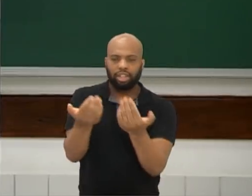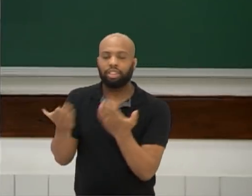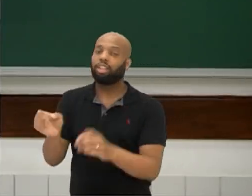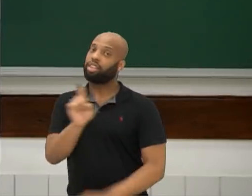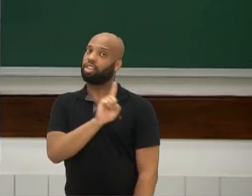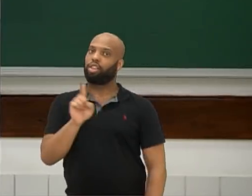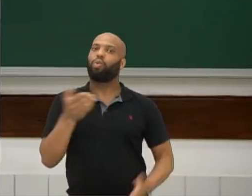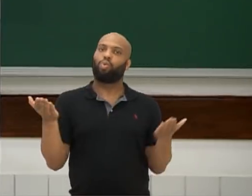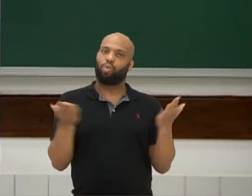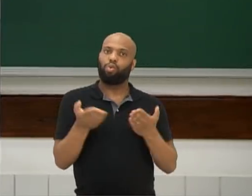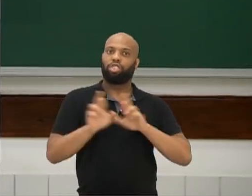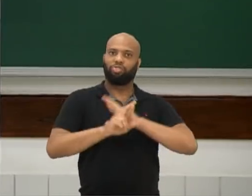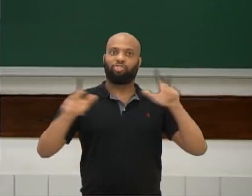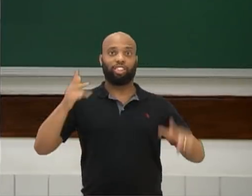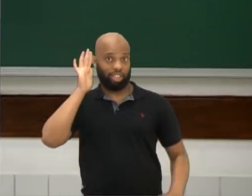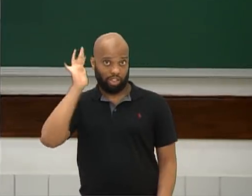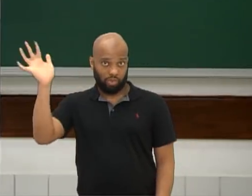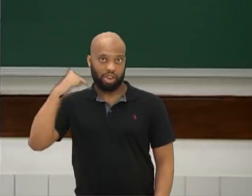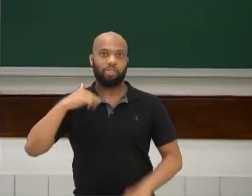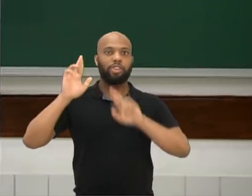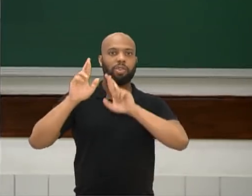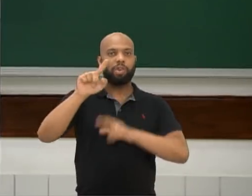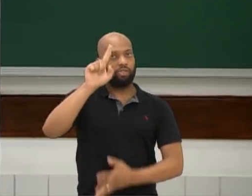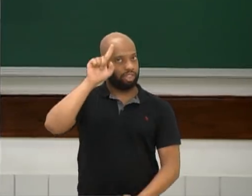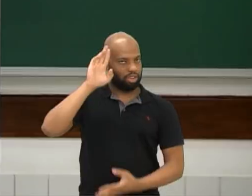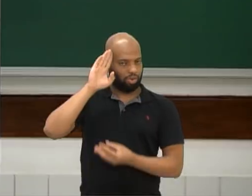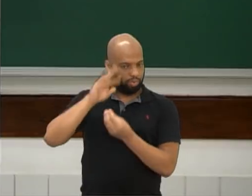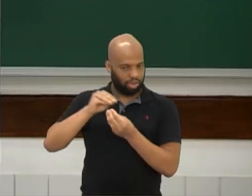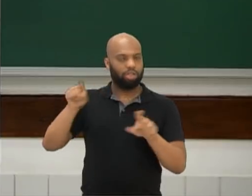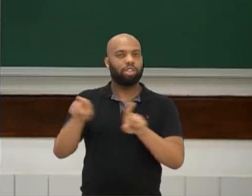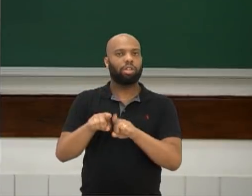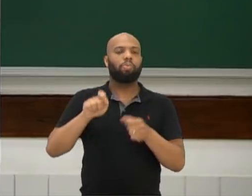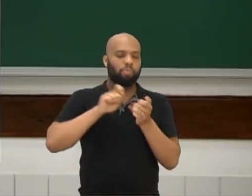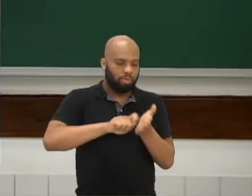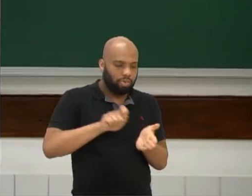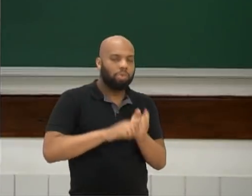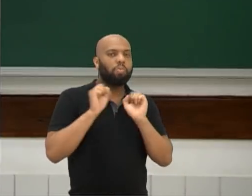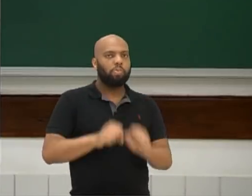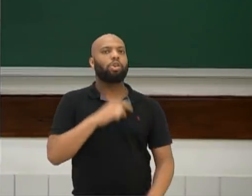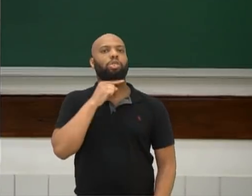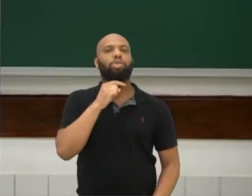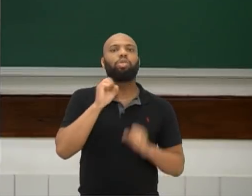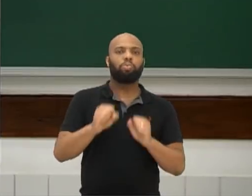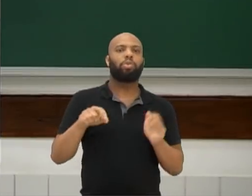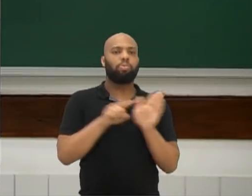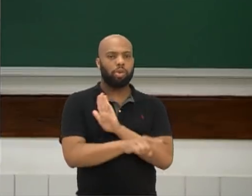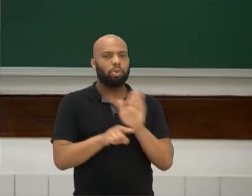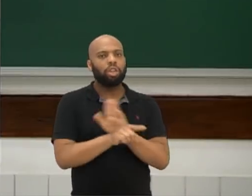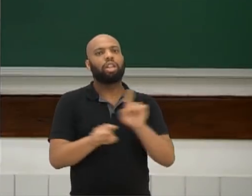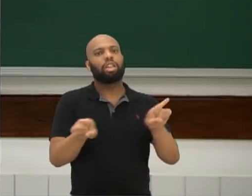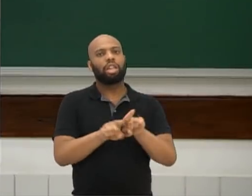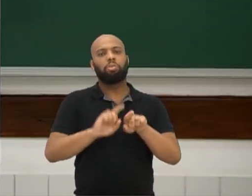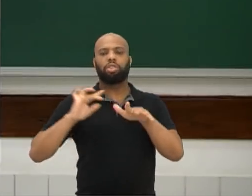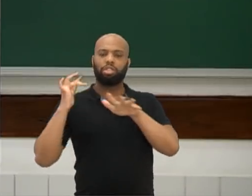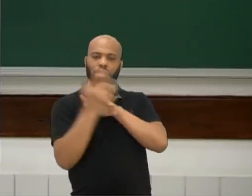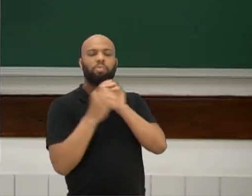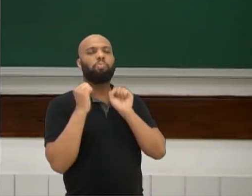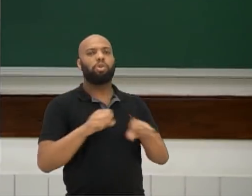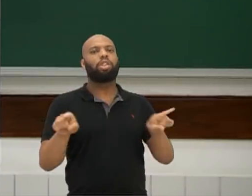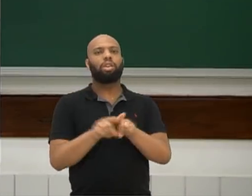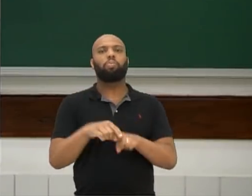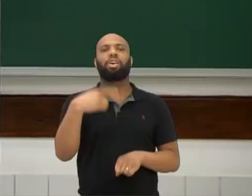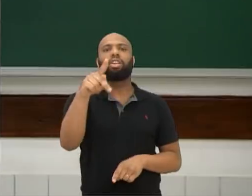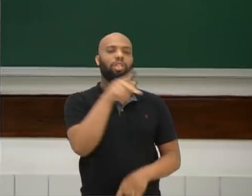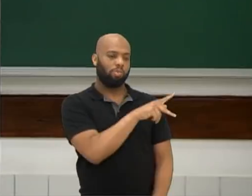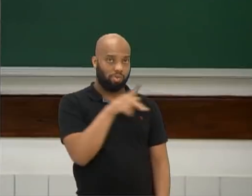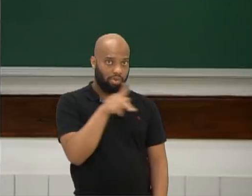uma aula totalmente teórica e espero que você tenha entendido. Pode notar, qualquer dúvida vocês podem me perguntar, inclusive, lá nas redes sociais e perguntar também